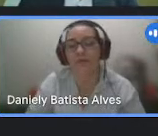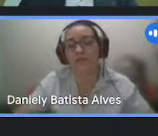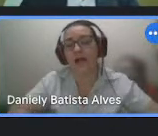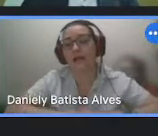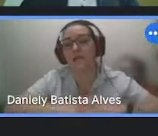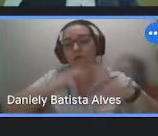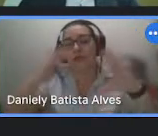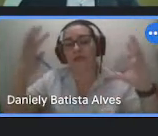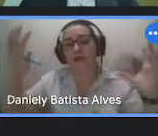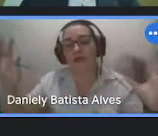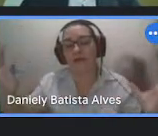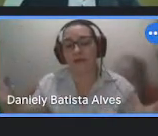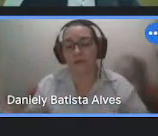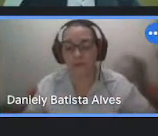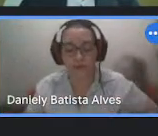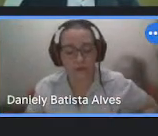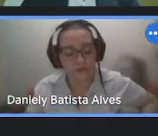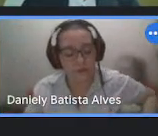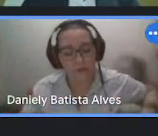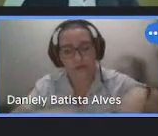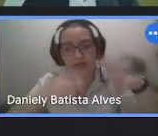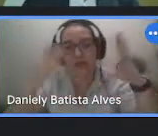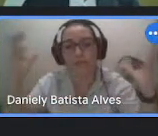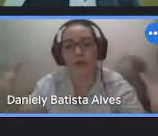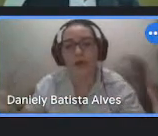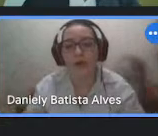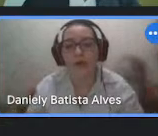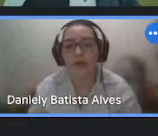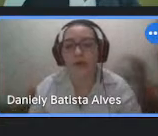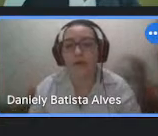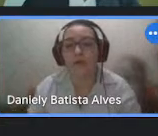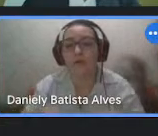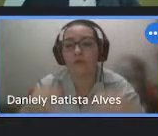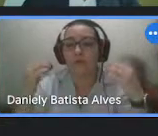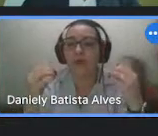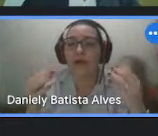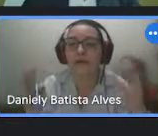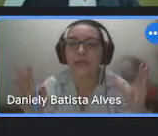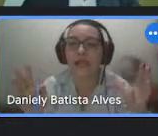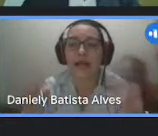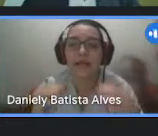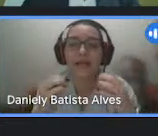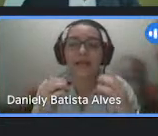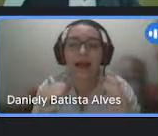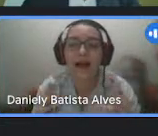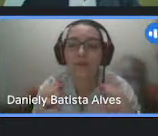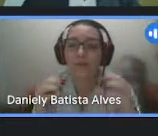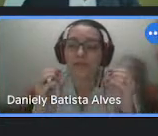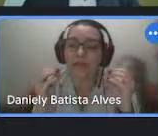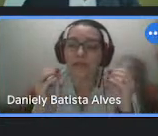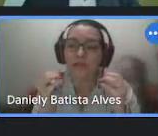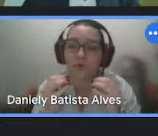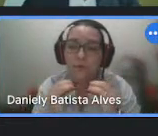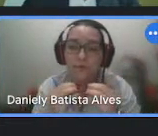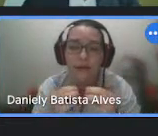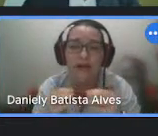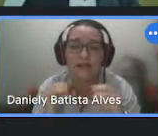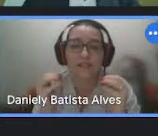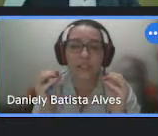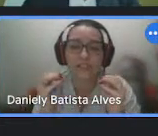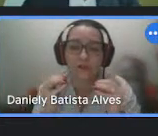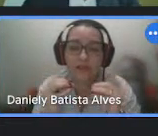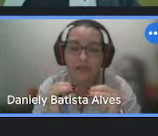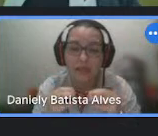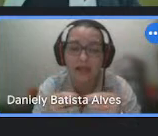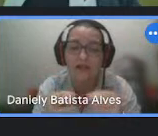pega os dados que tem aqui no IFRO, por exemplo, e lança lá em gráficos, em dados compilados